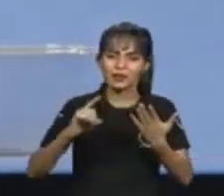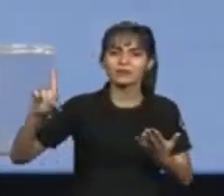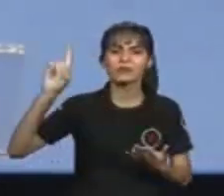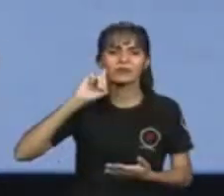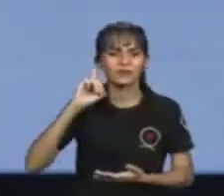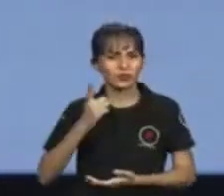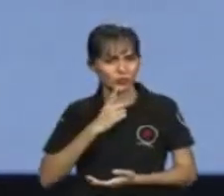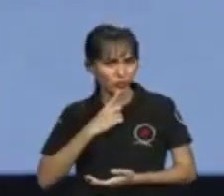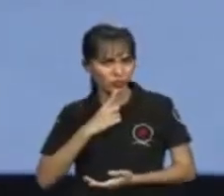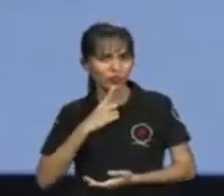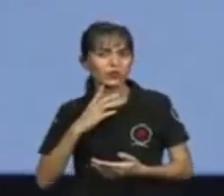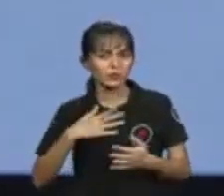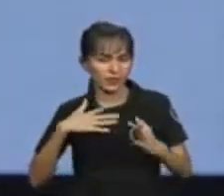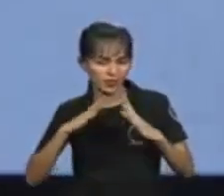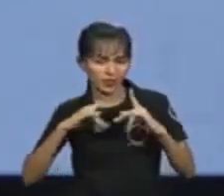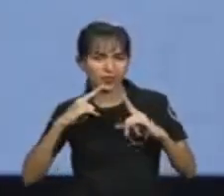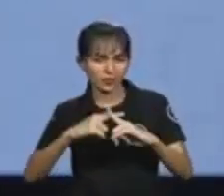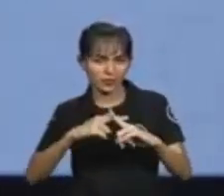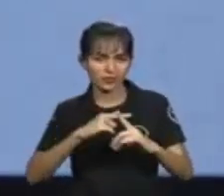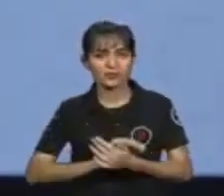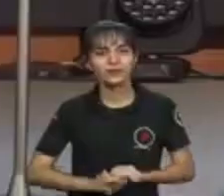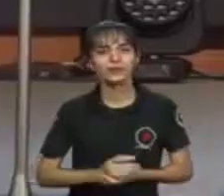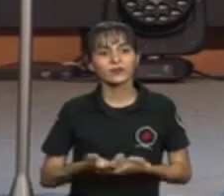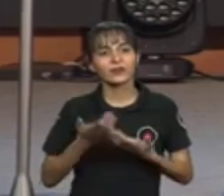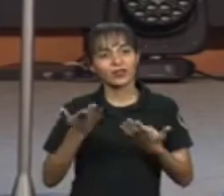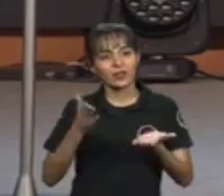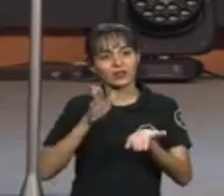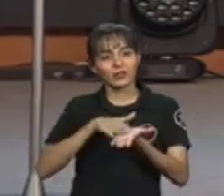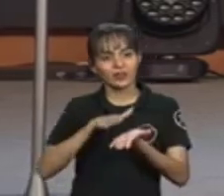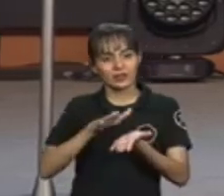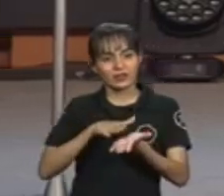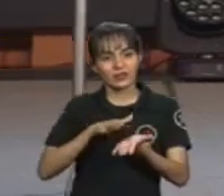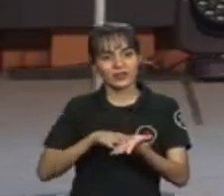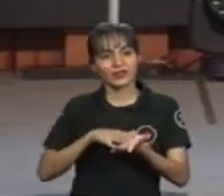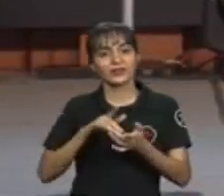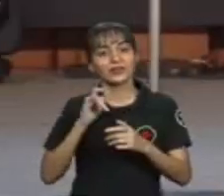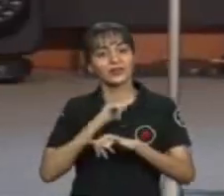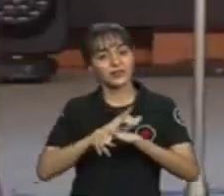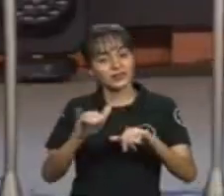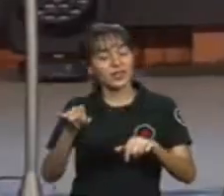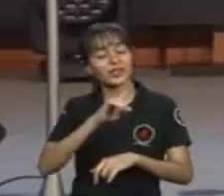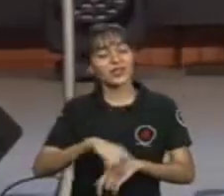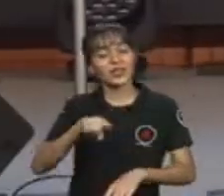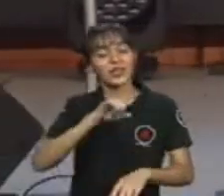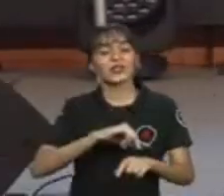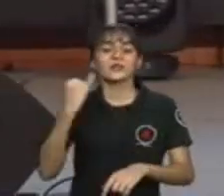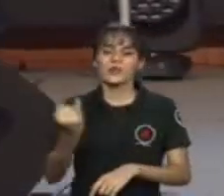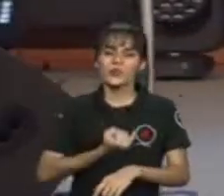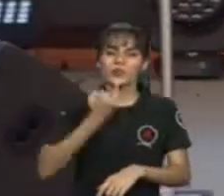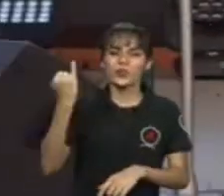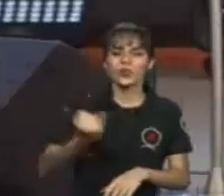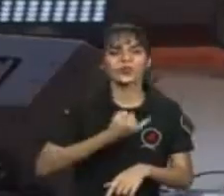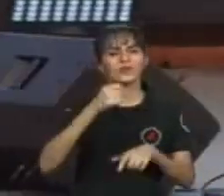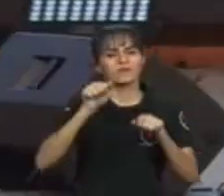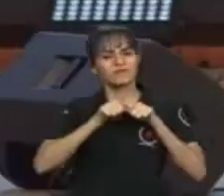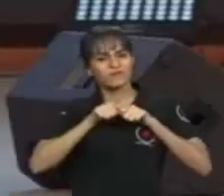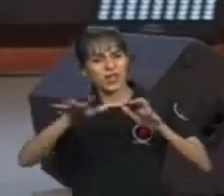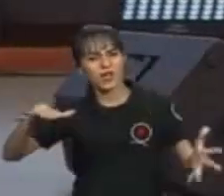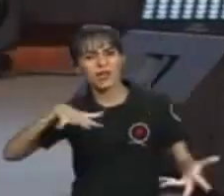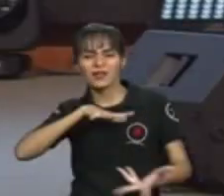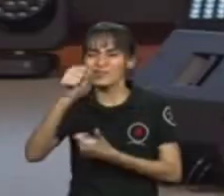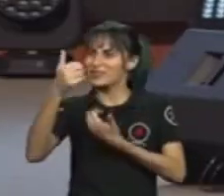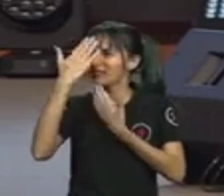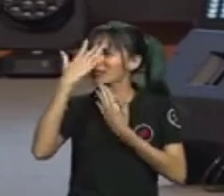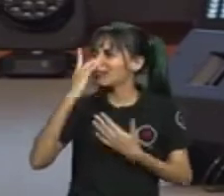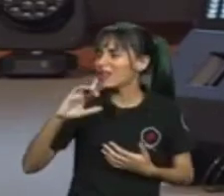igreja. E ali eu só queria fazer uma homenagem para eles, de dizer que eles eram importantes. E repercutiu mundialmente, graças a